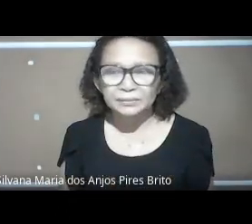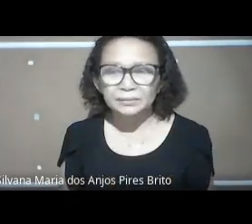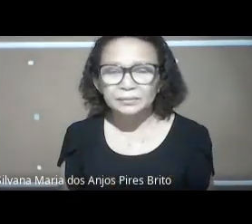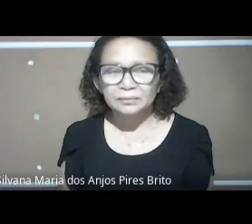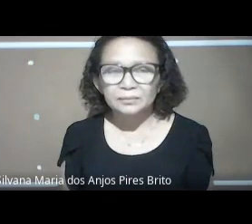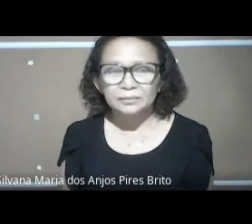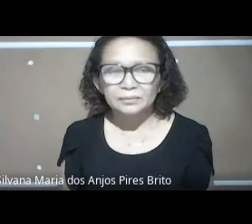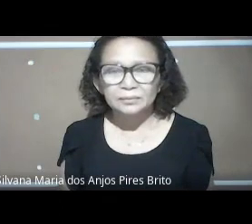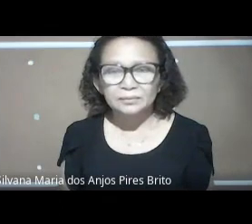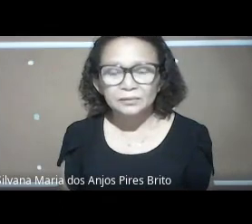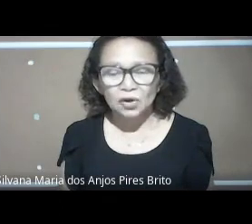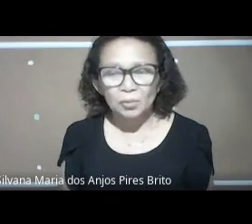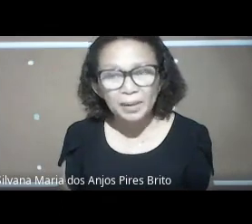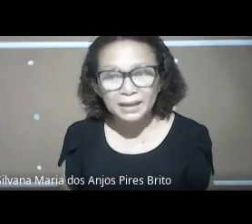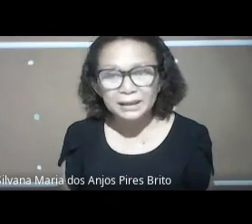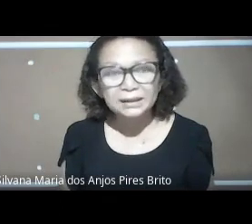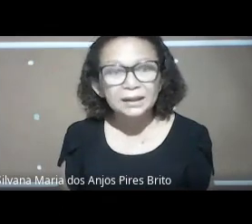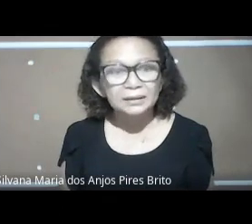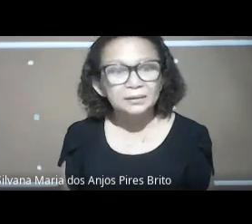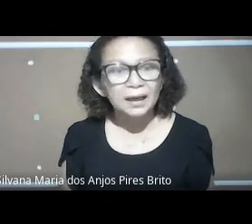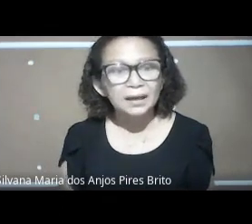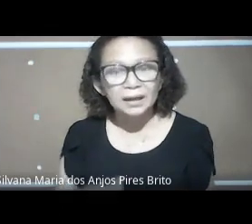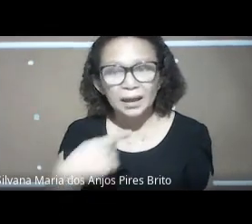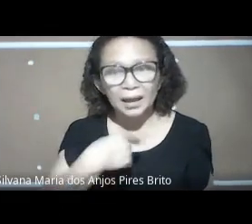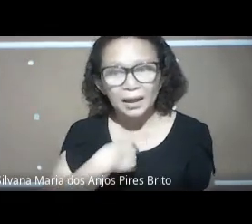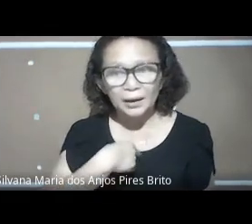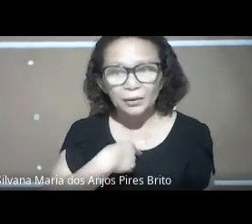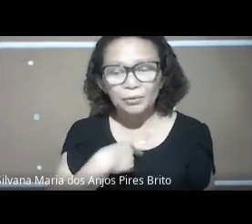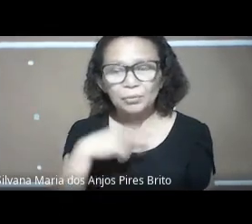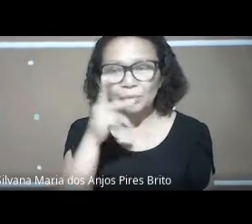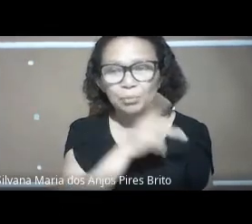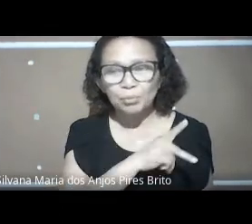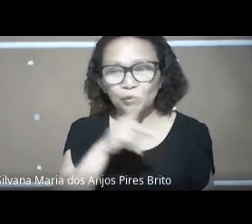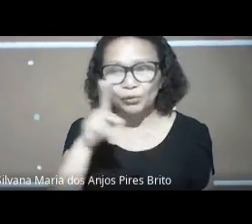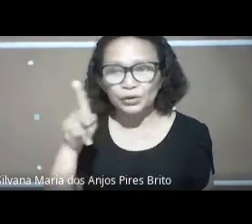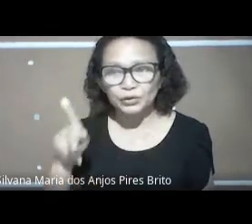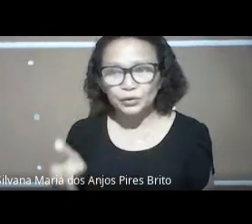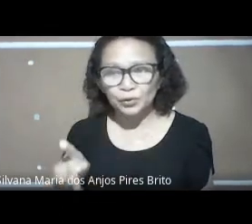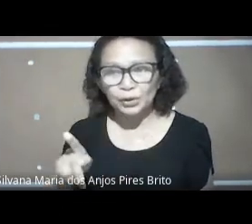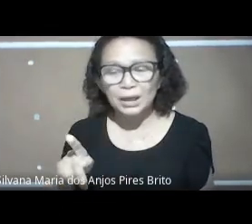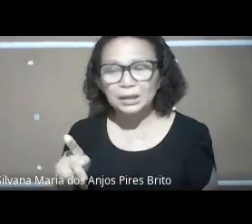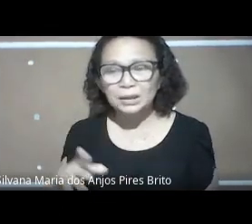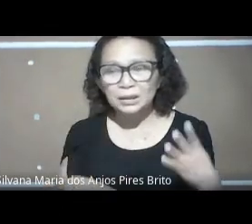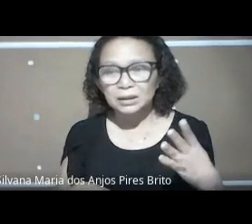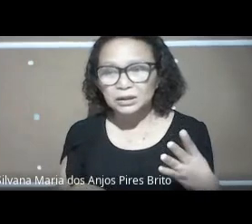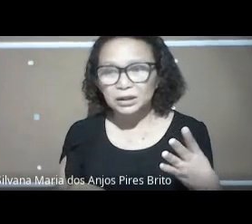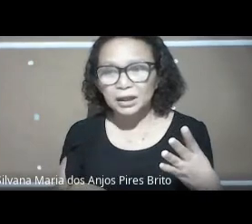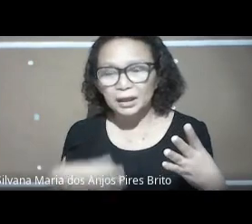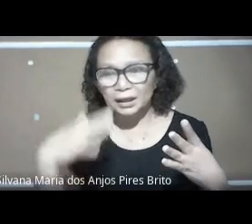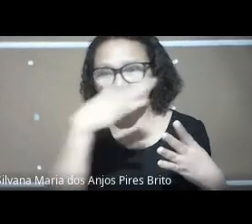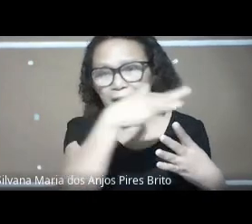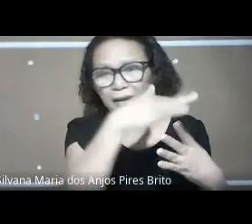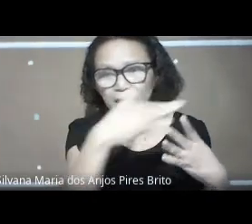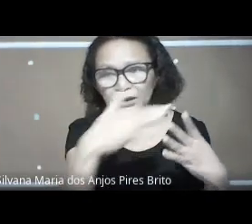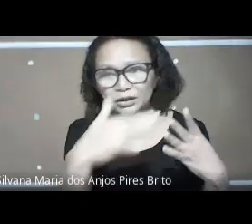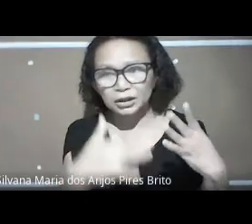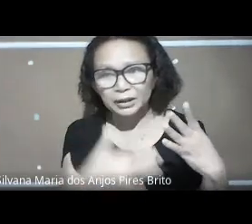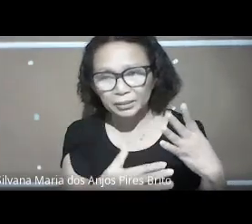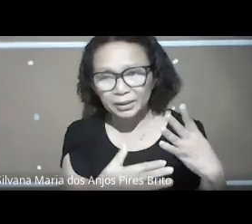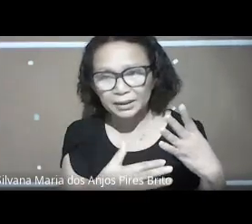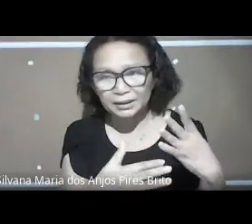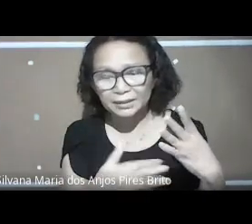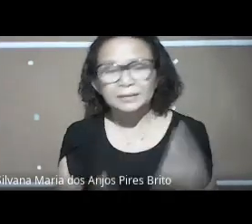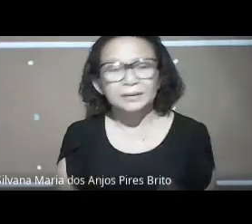Libras. Estou me apresentando, né? Eu, professora de quê?